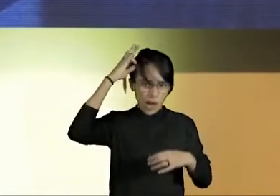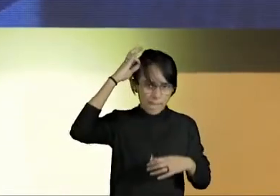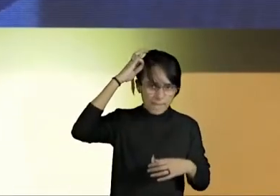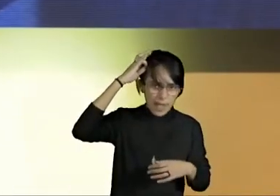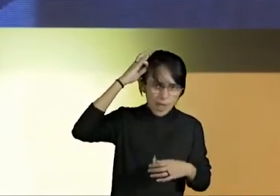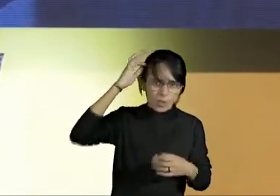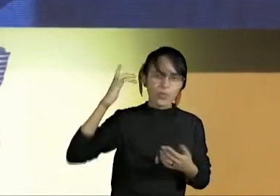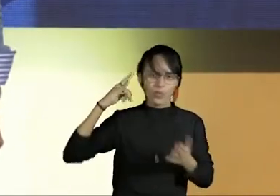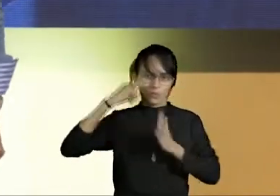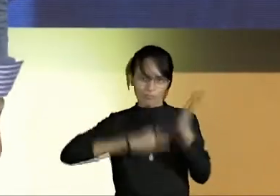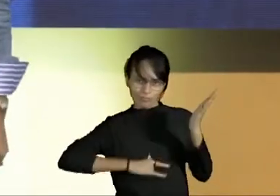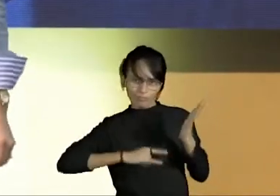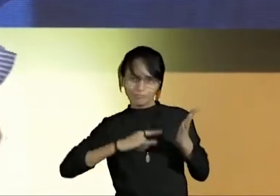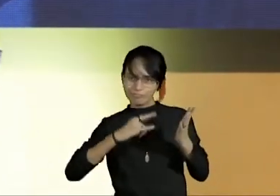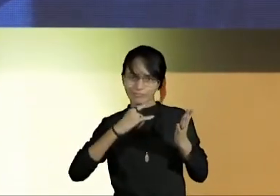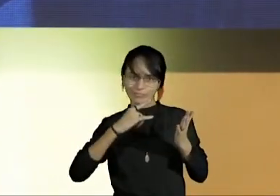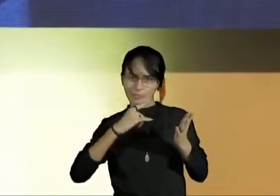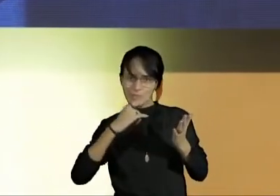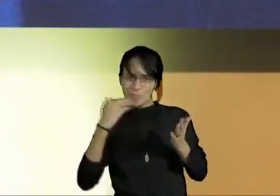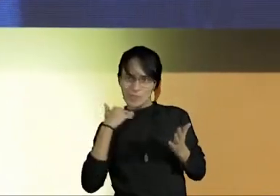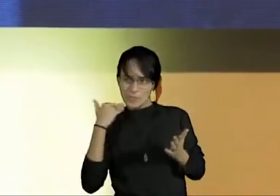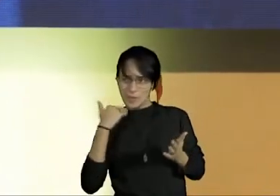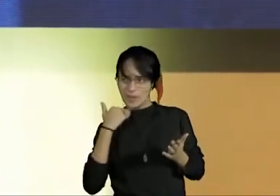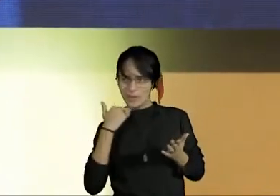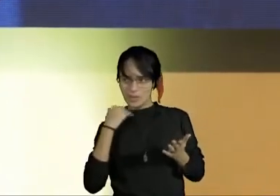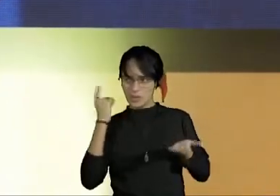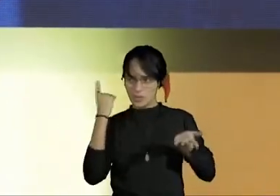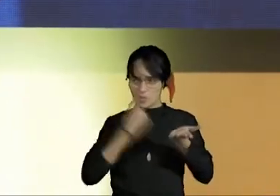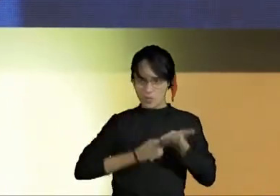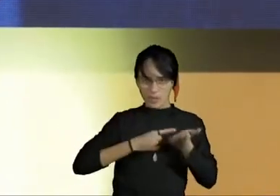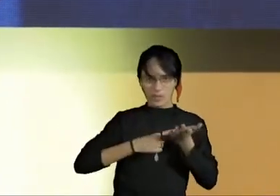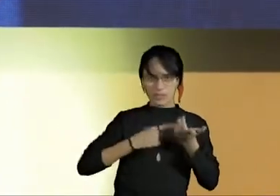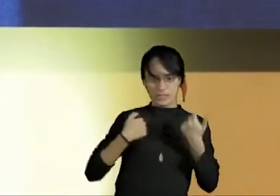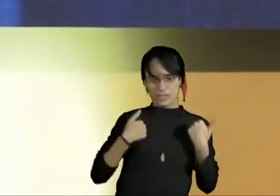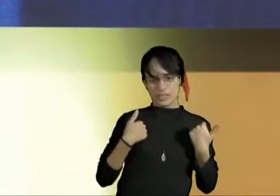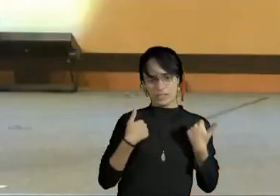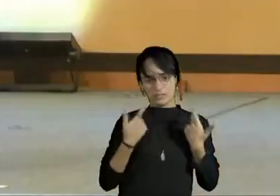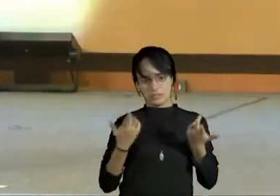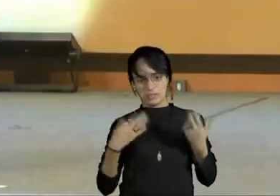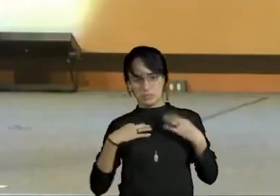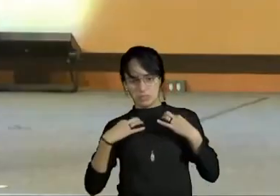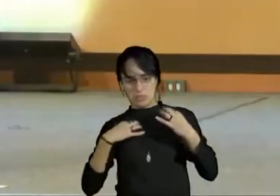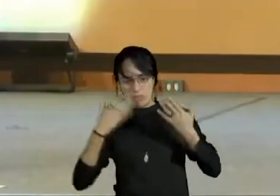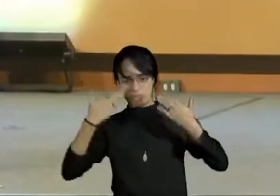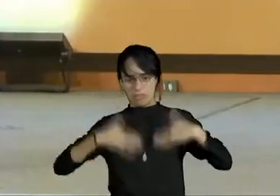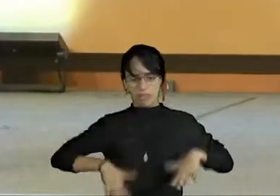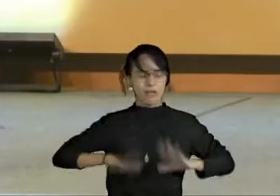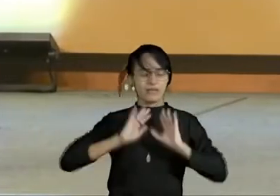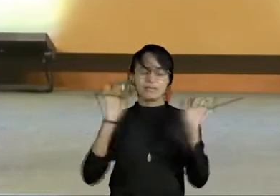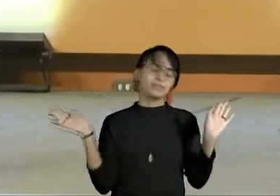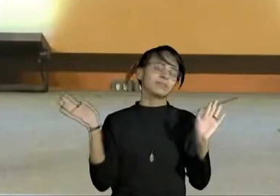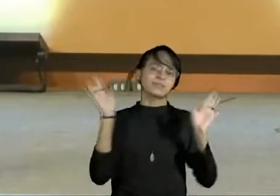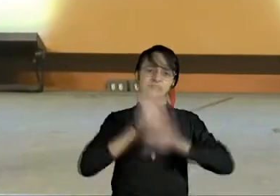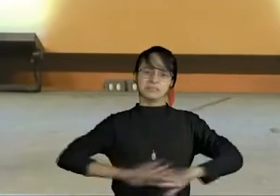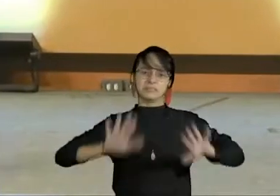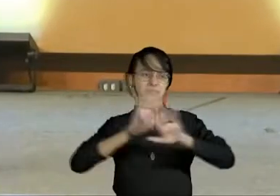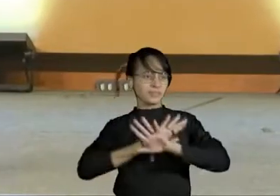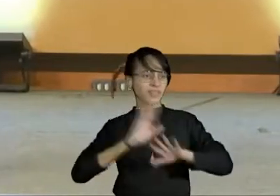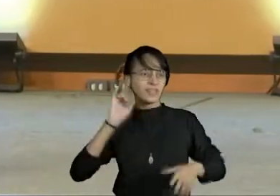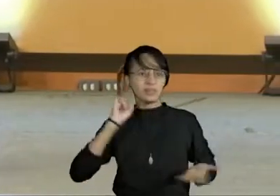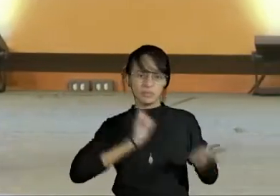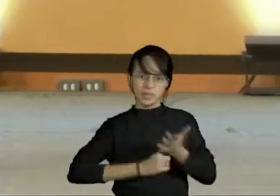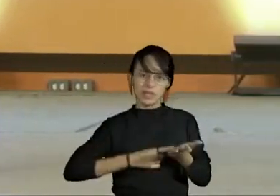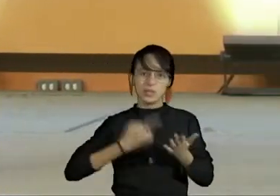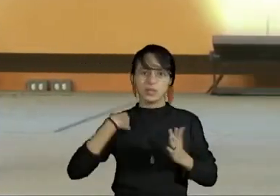conta bancária. Deus não tem compromisso com estilo, com estirpe, com shape. Deus não tem compromisso com